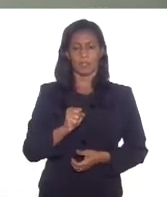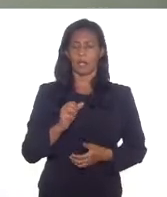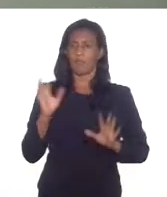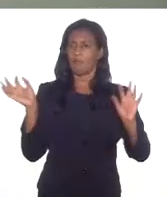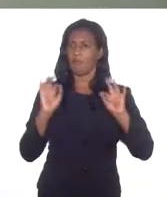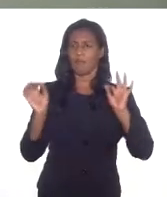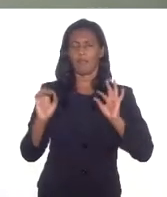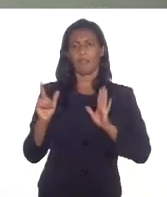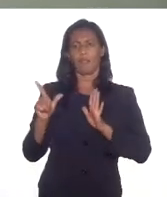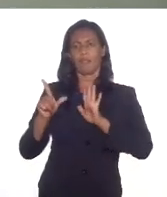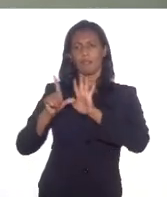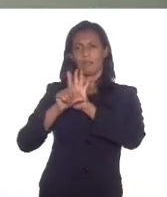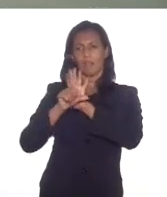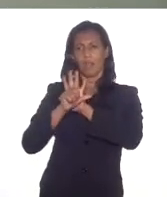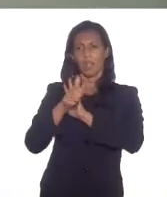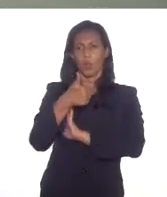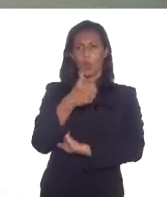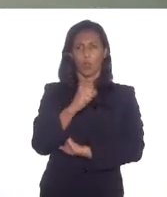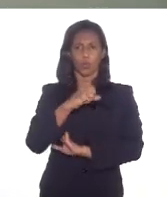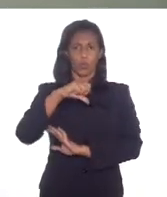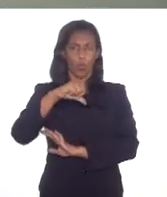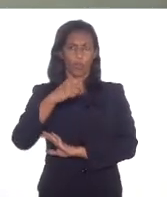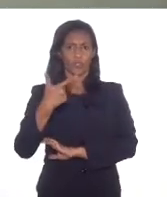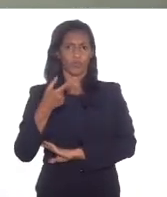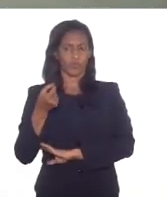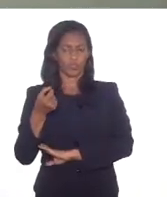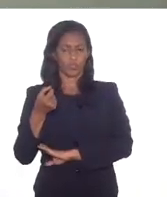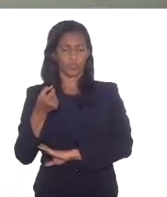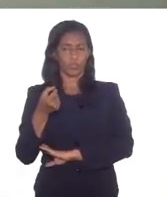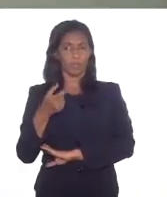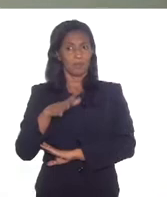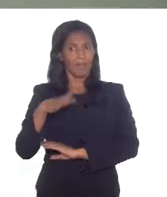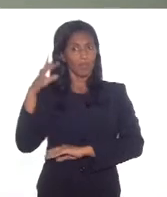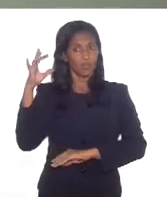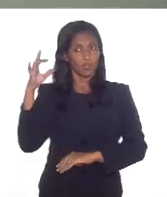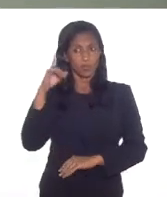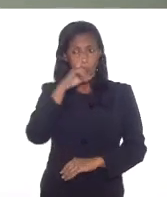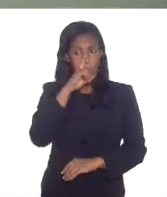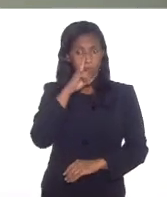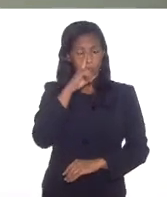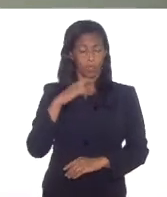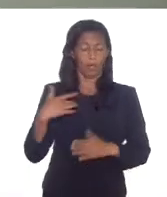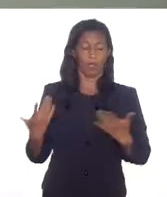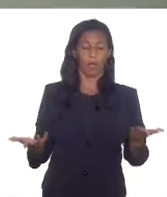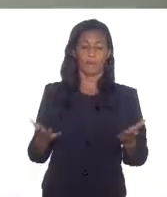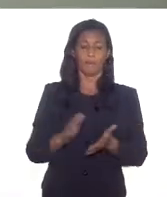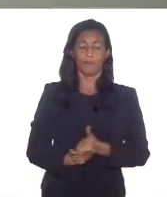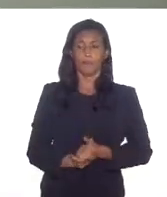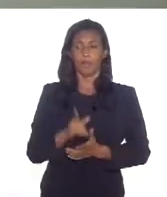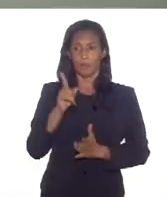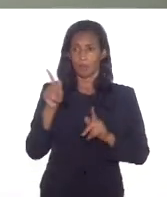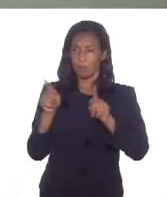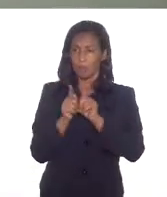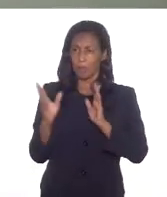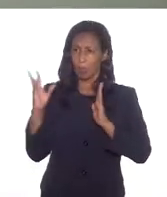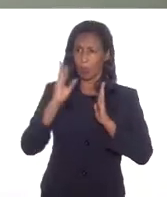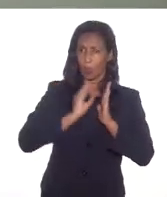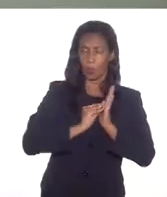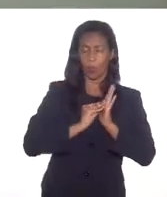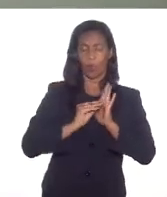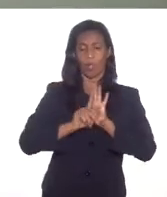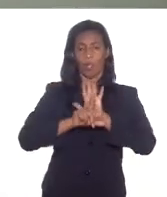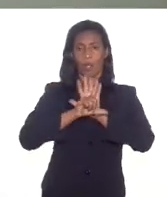da lei complementar 189 de 2020. E mais grave ainda, Vossa Excelência inclui a